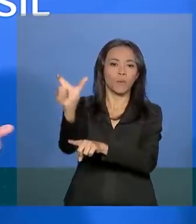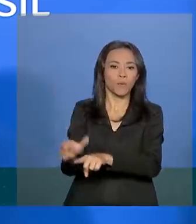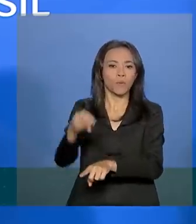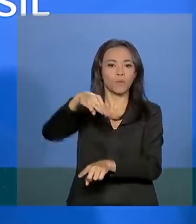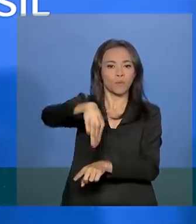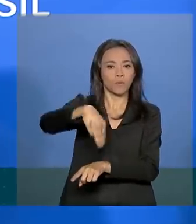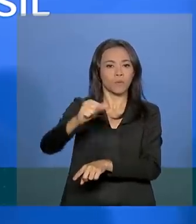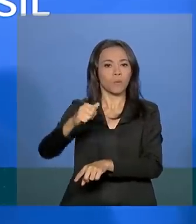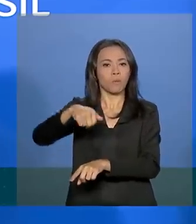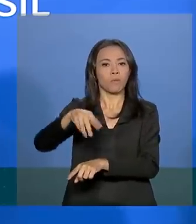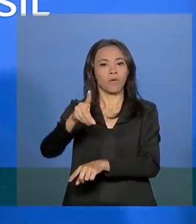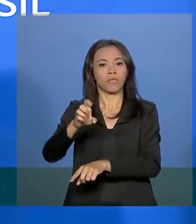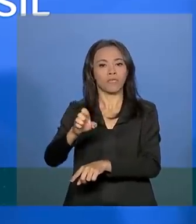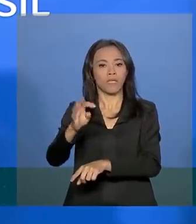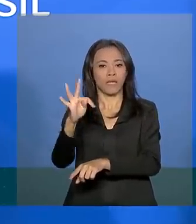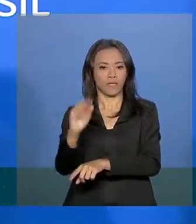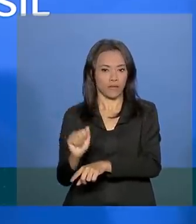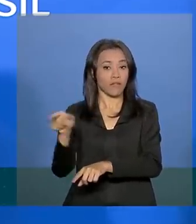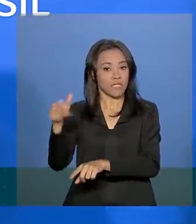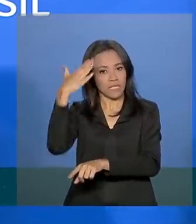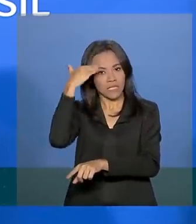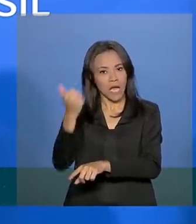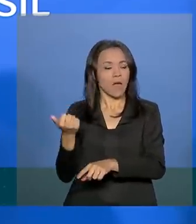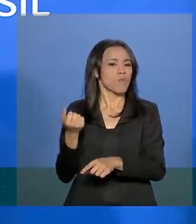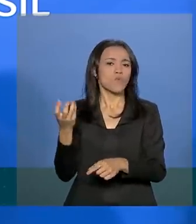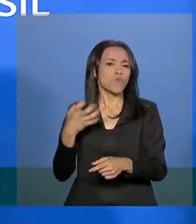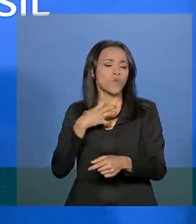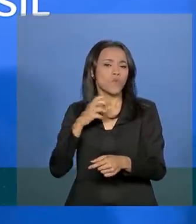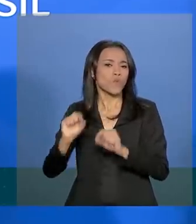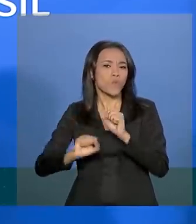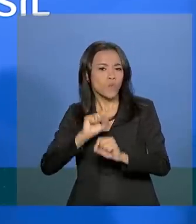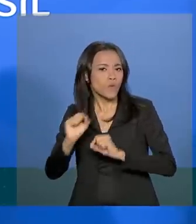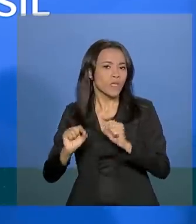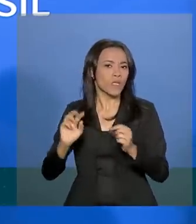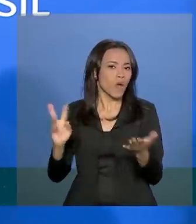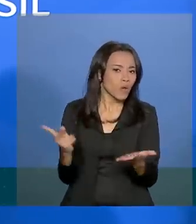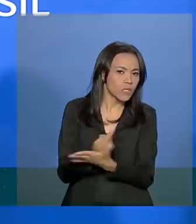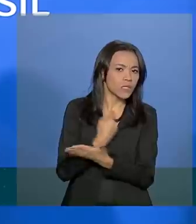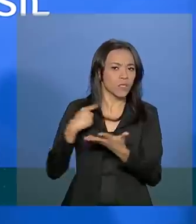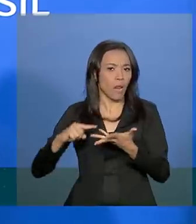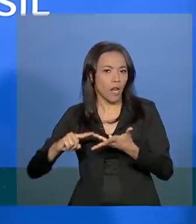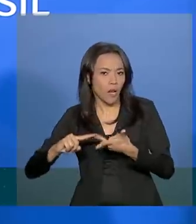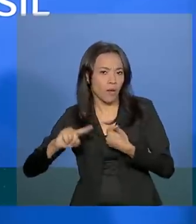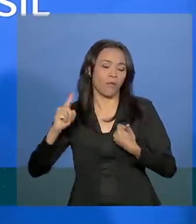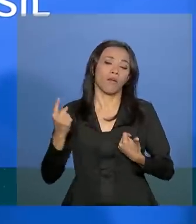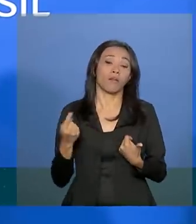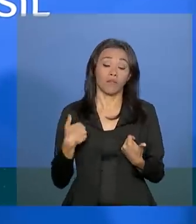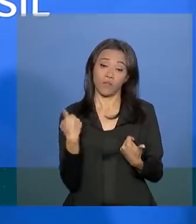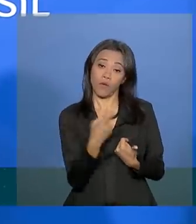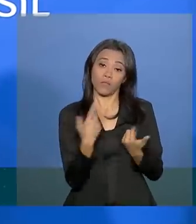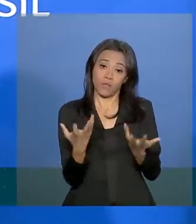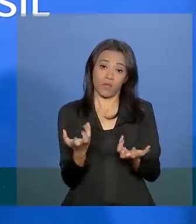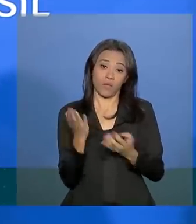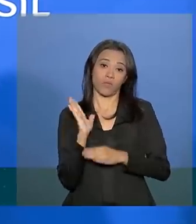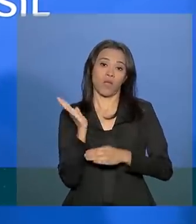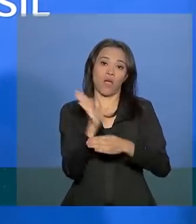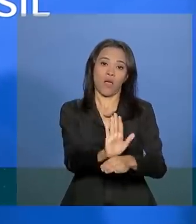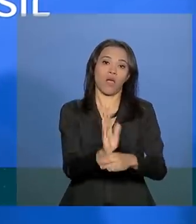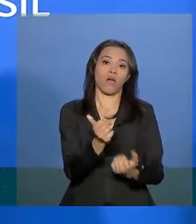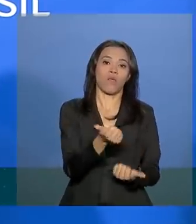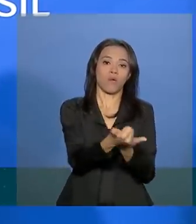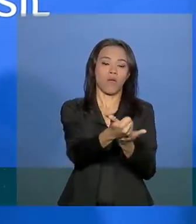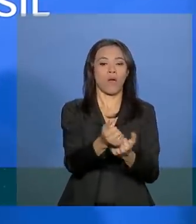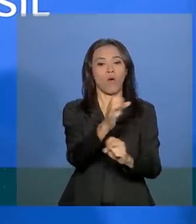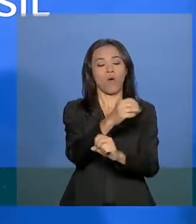olhar para nós sabe que é o nosso sentimento e nós queremos sim ajudar o povo brasileiro buscar